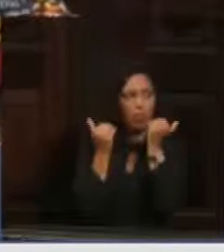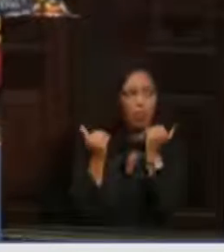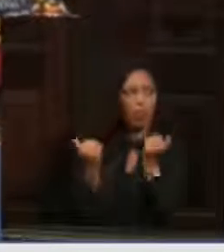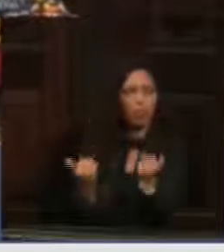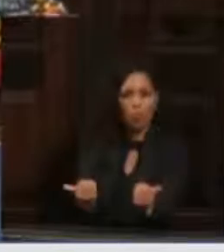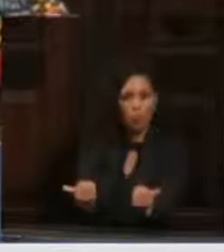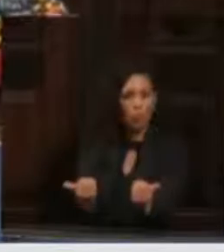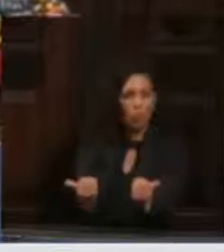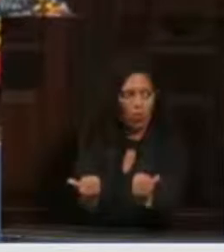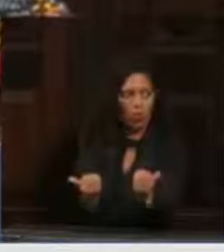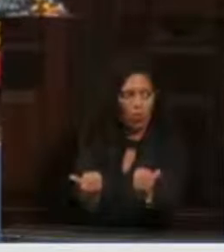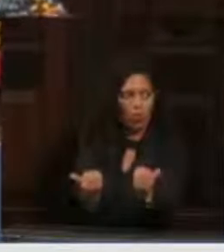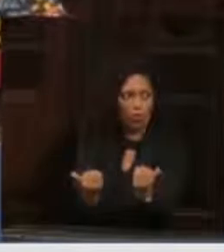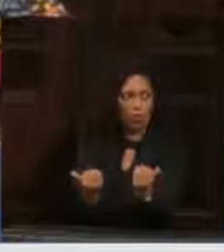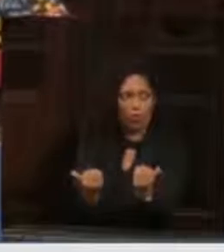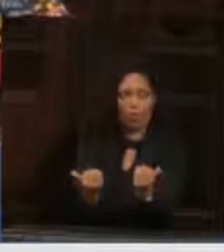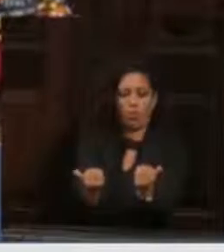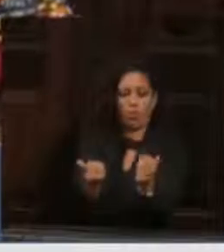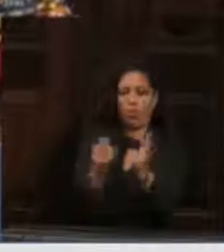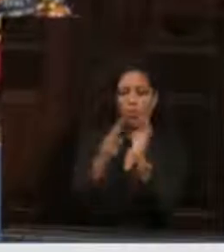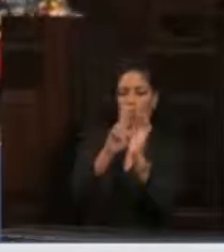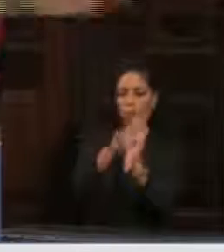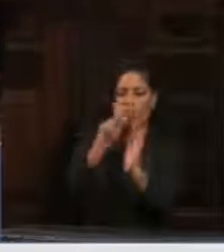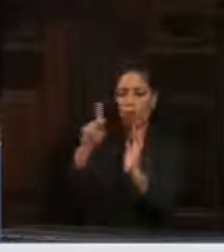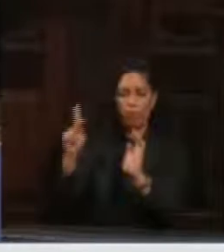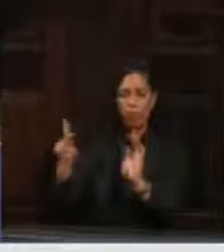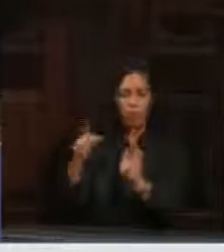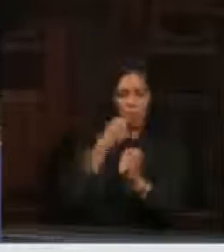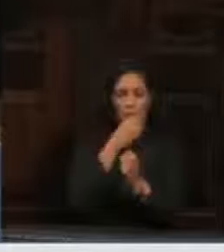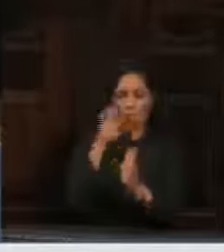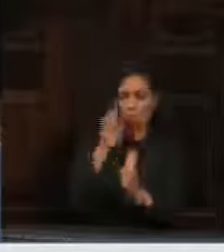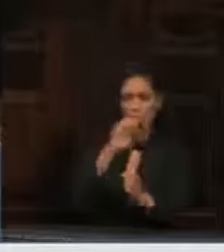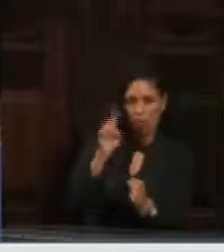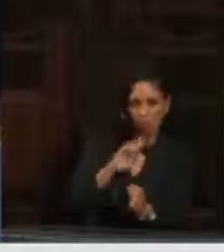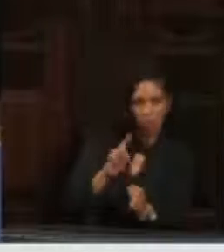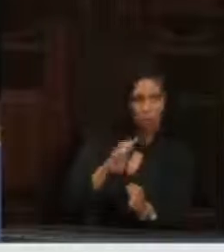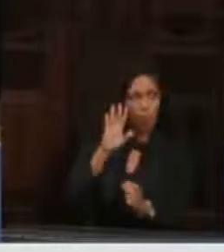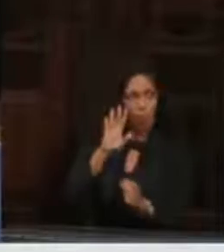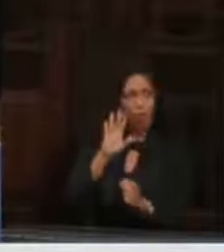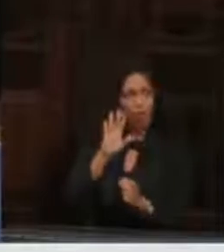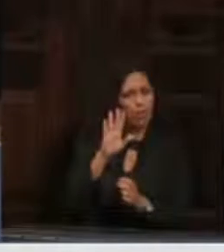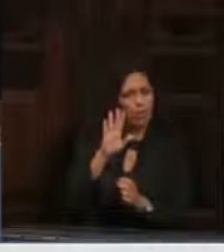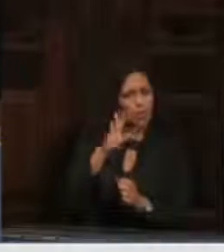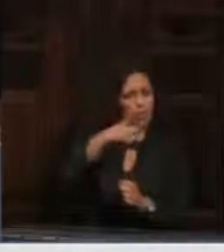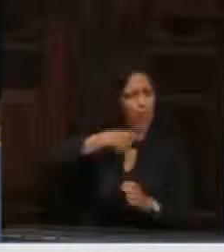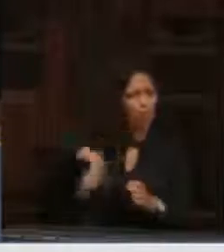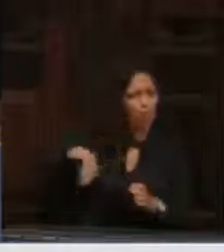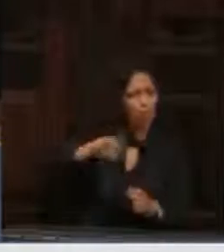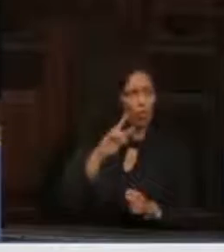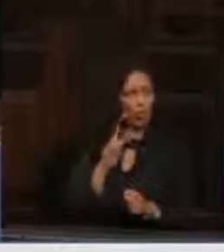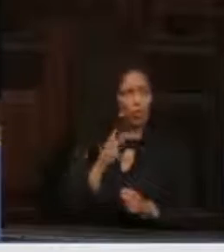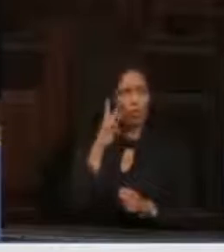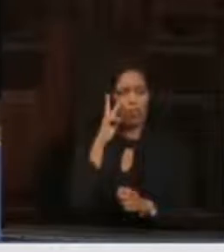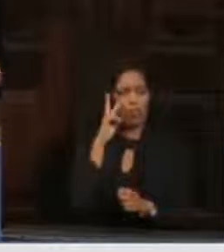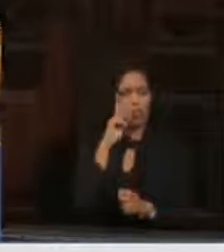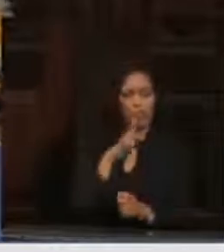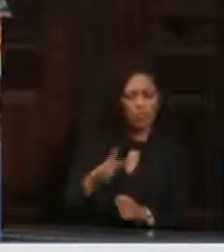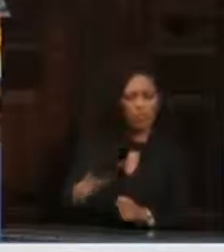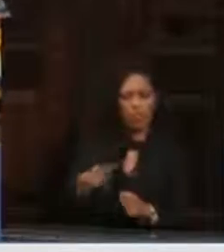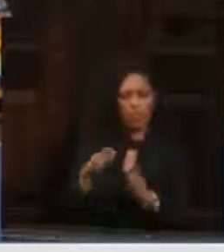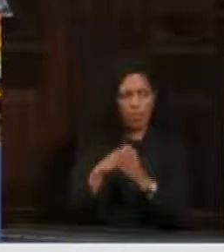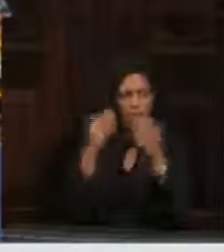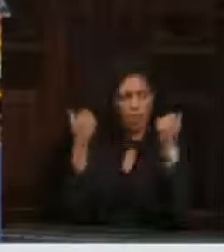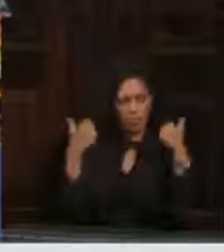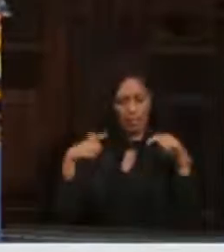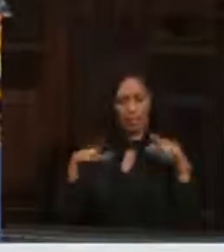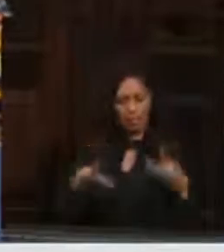o argumento do fracasso das UPPs, mas ao mesmo tempo a gente tem que olhar que não é essa casa que tem